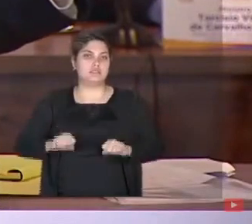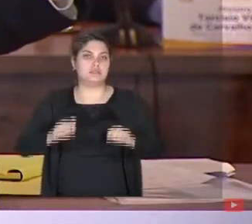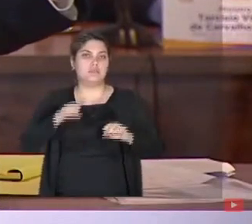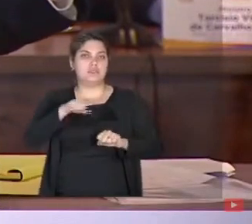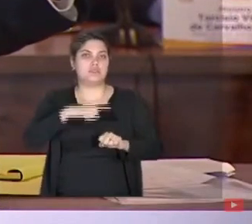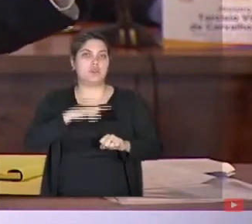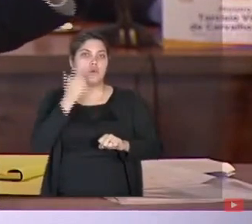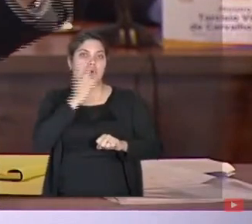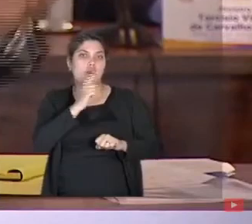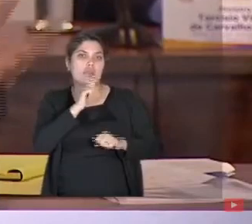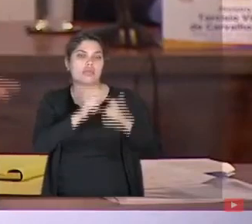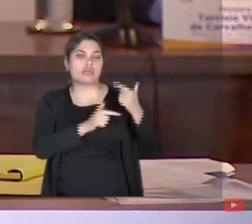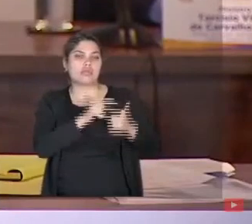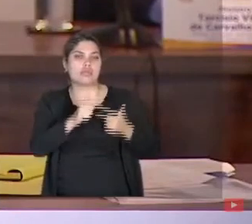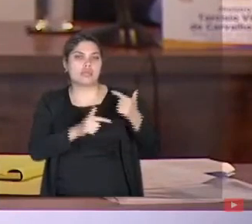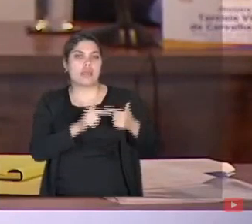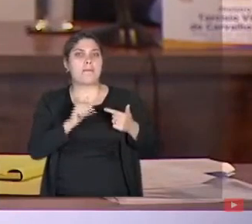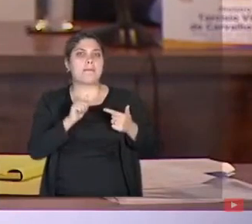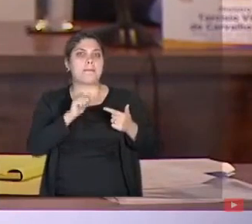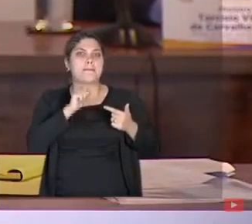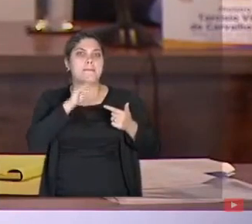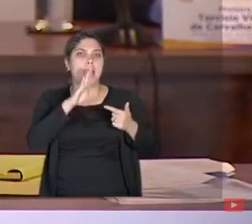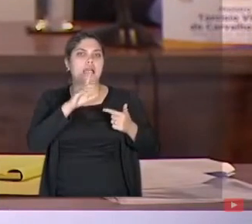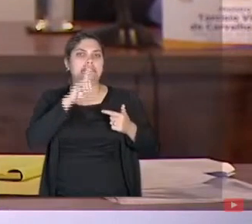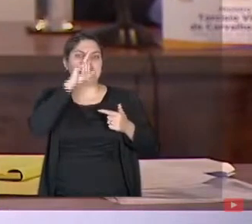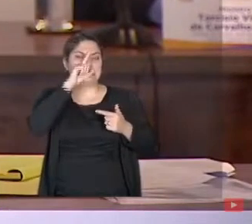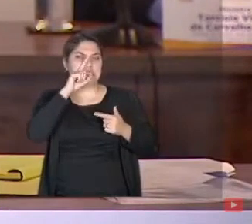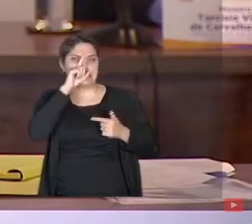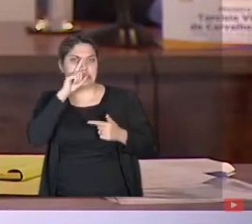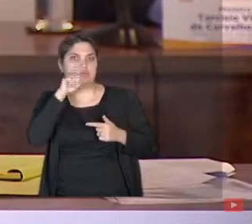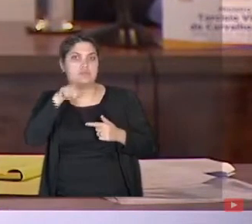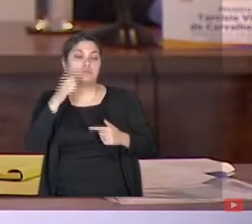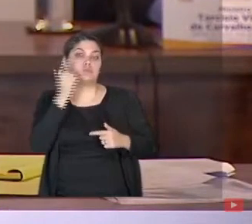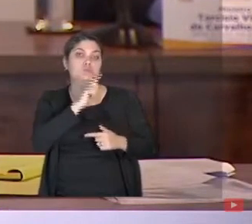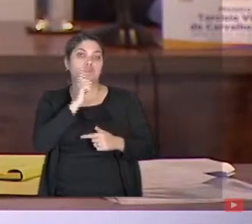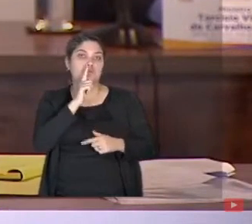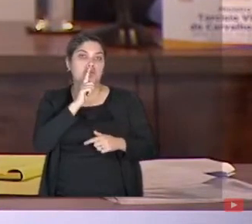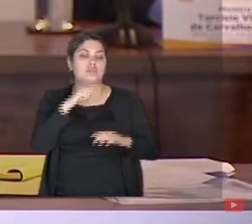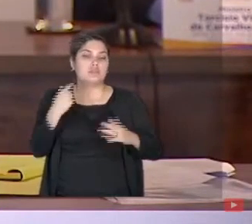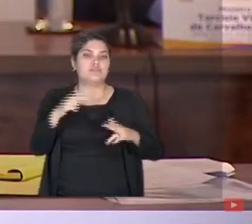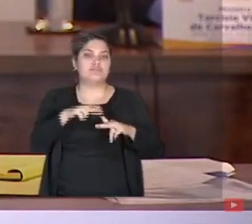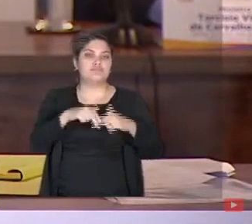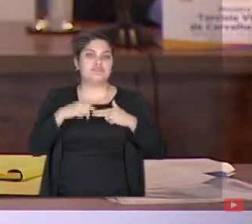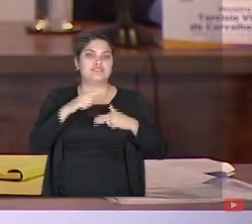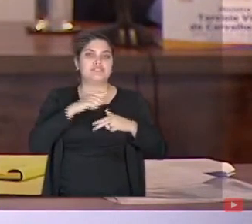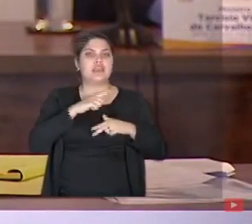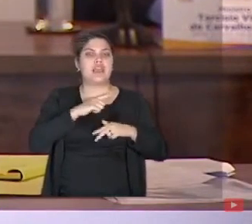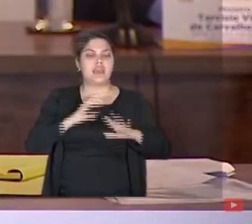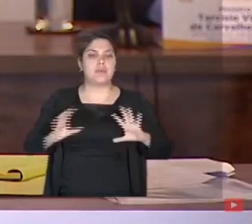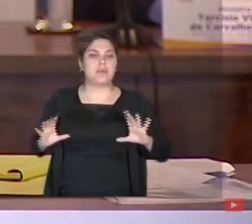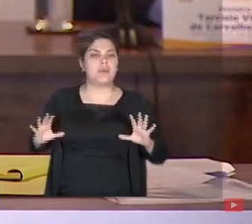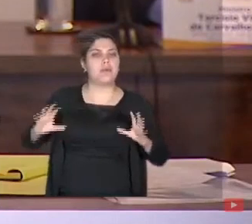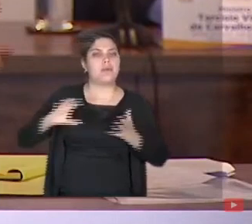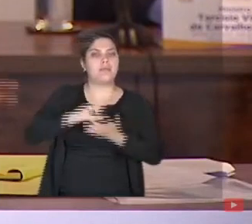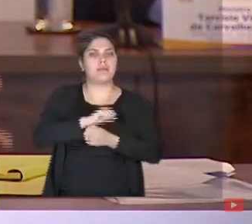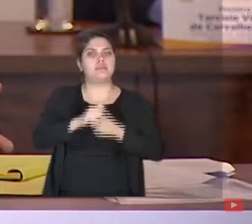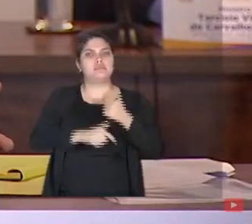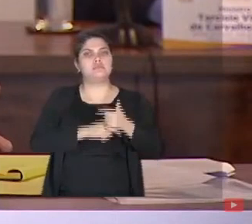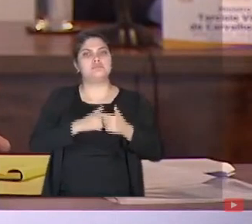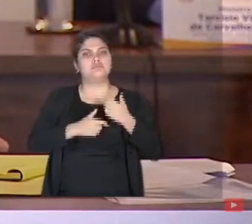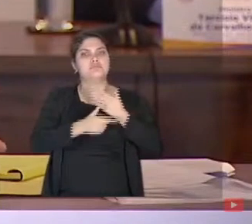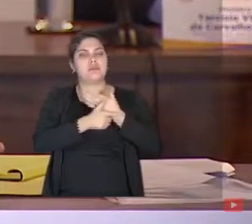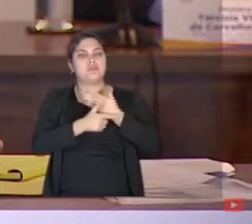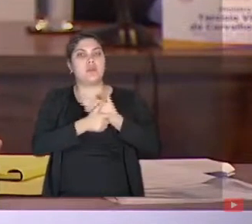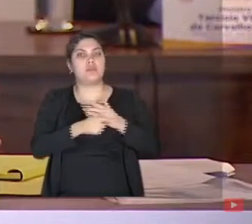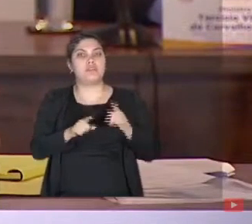tenha funcionando, mais vulnerabilidades você tenha. Portanto, é possível que tenha preenchido esse papel e é possível